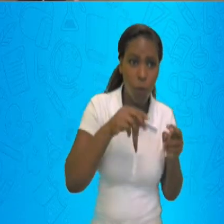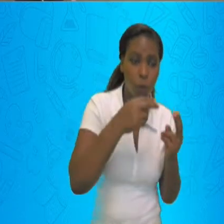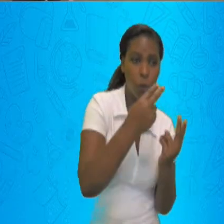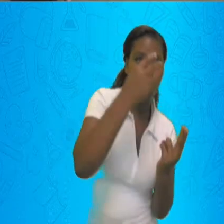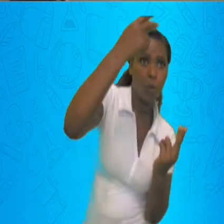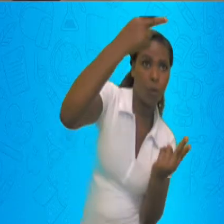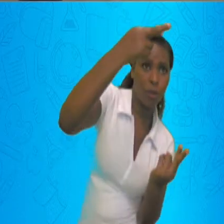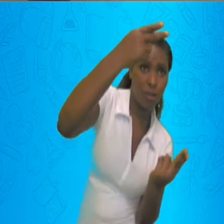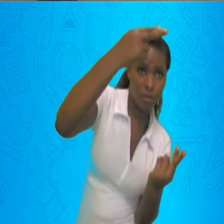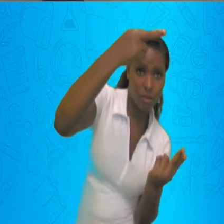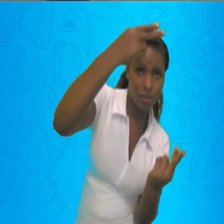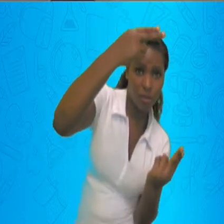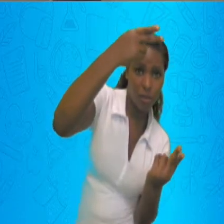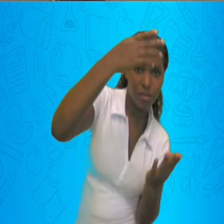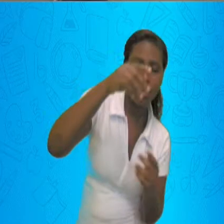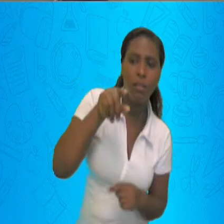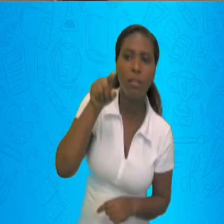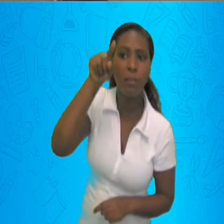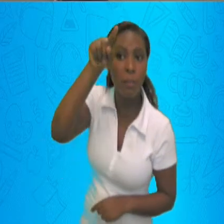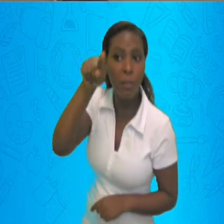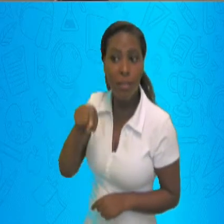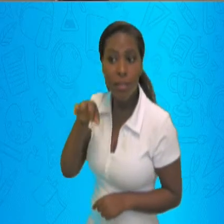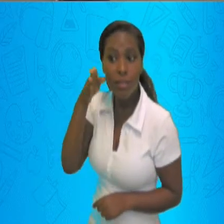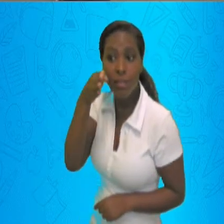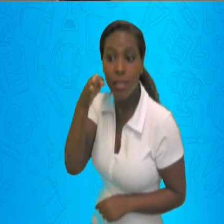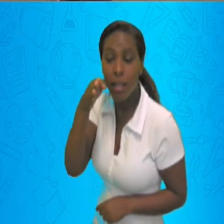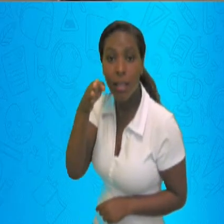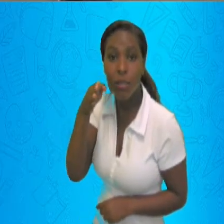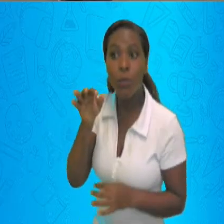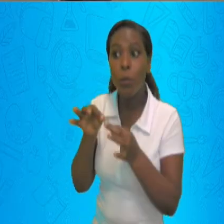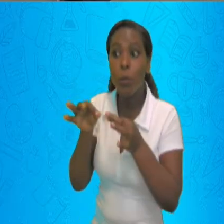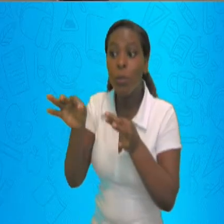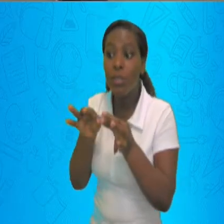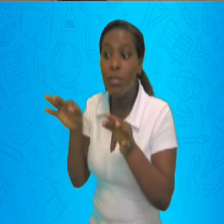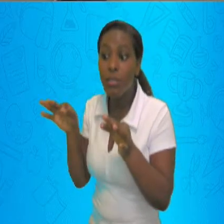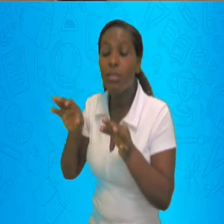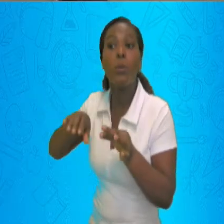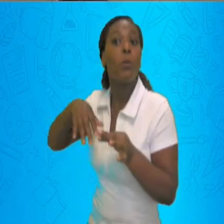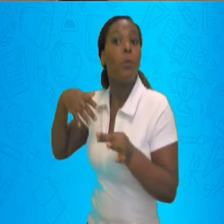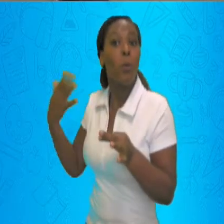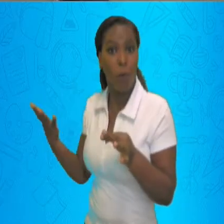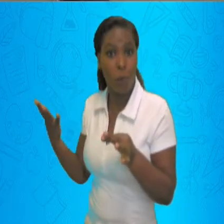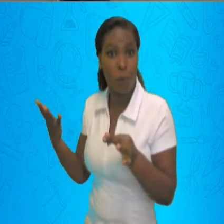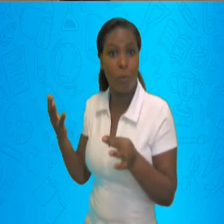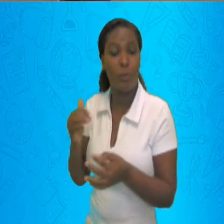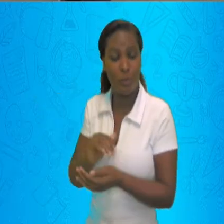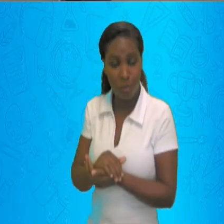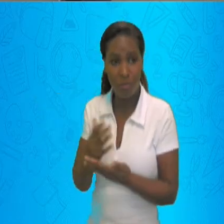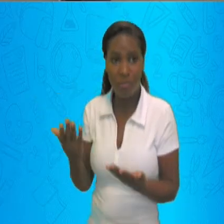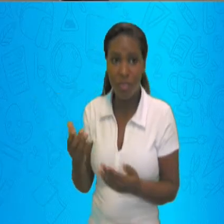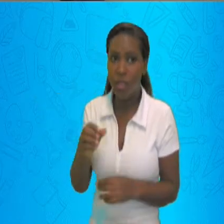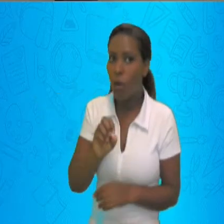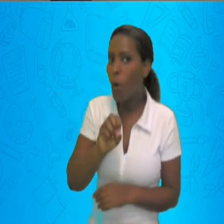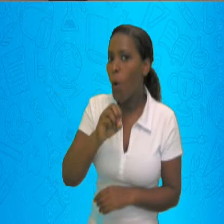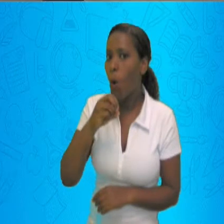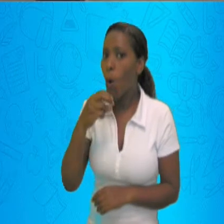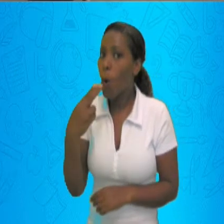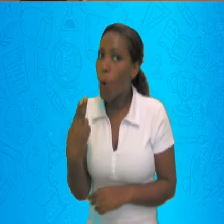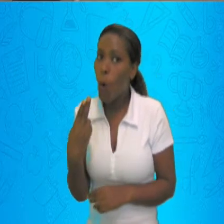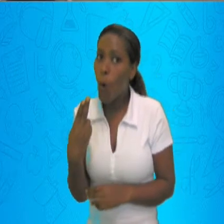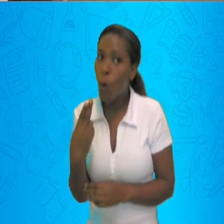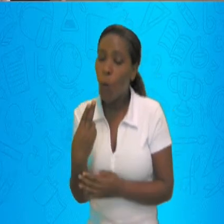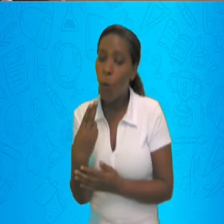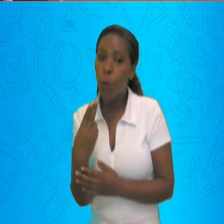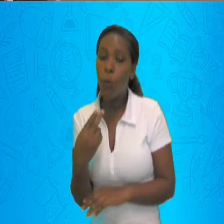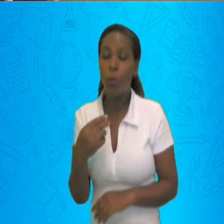terceiro lado? Ou vai medir 2 centímetros, ou então vai medir 3 centímetros, porque é